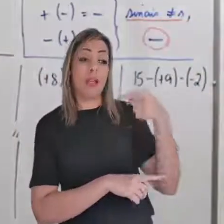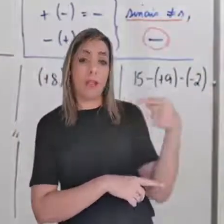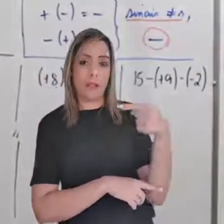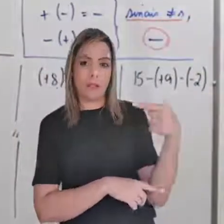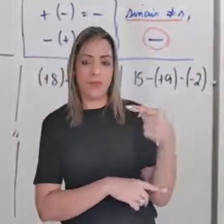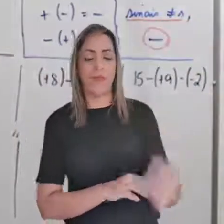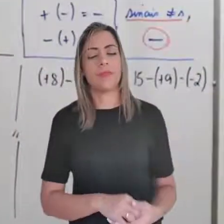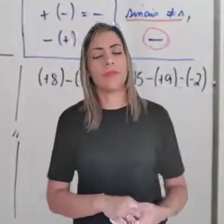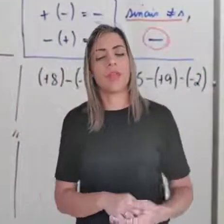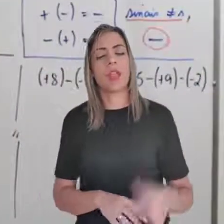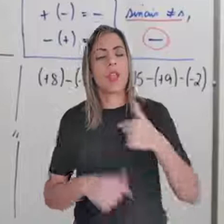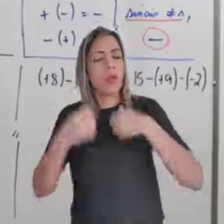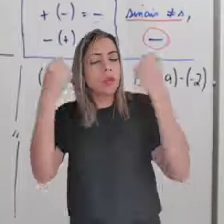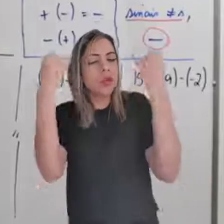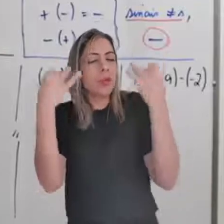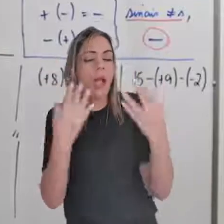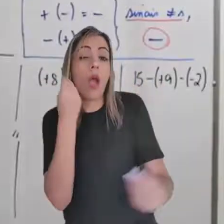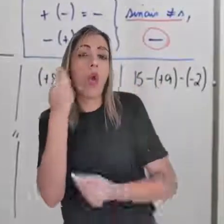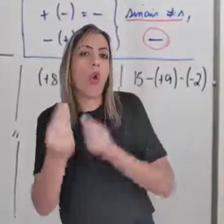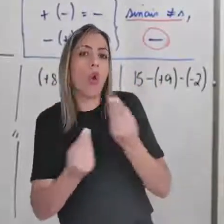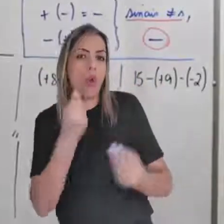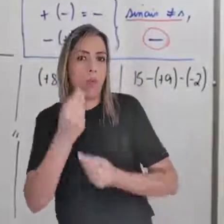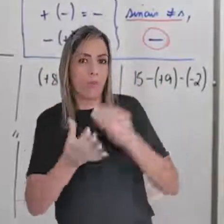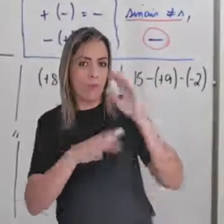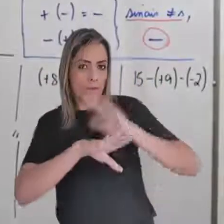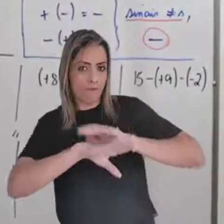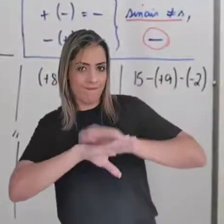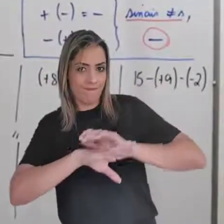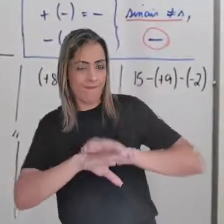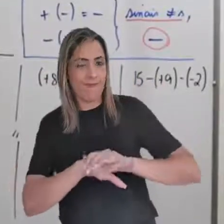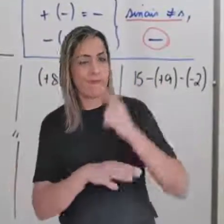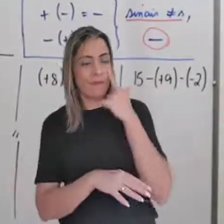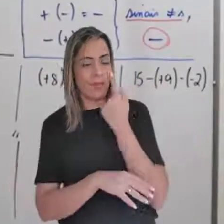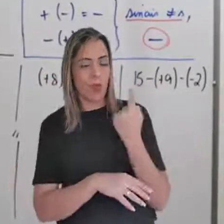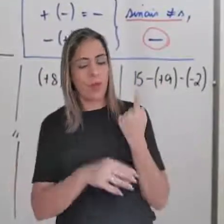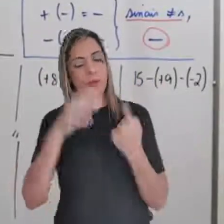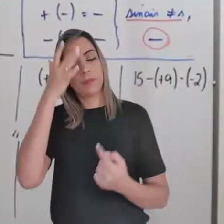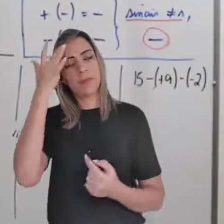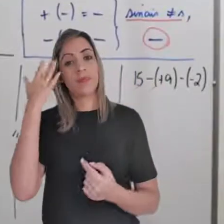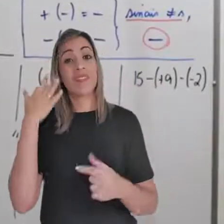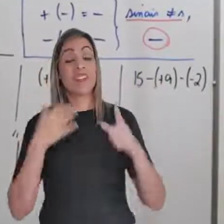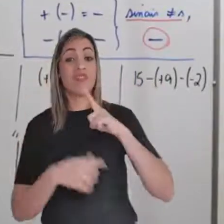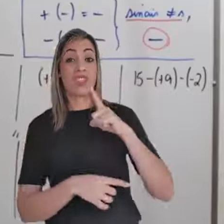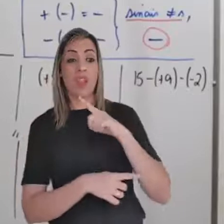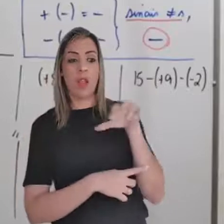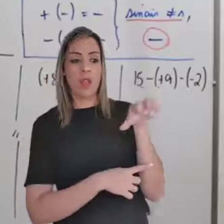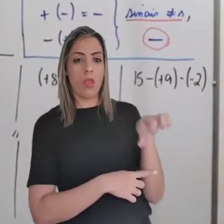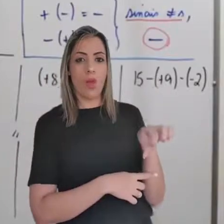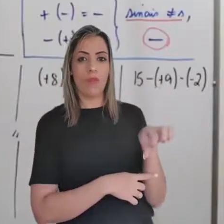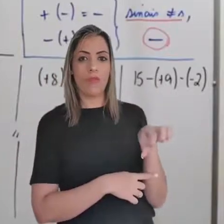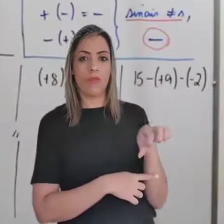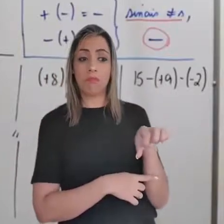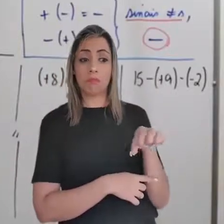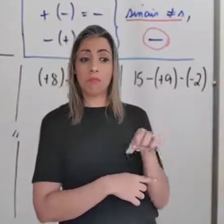negativo. Vem comigo que você vai entender isso na prática. Não é difícil de você entender. Veja, eu tinha